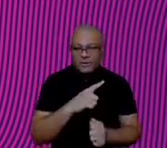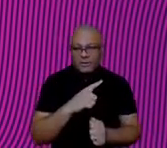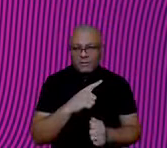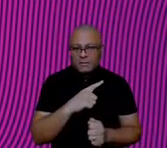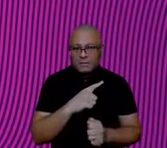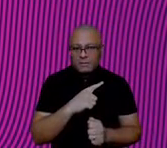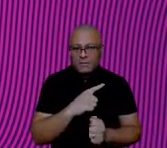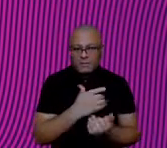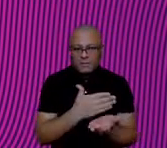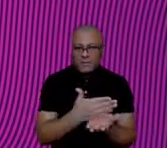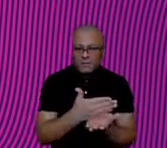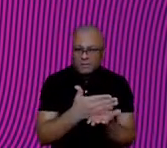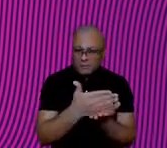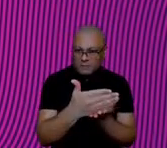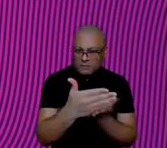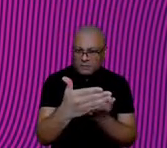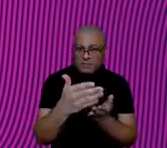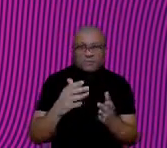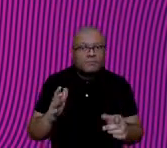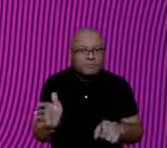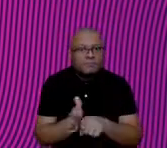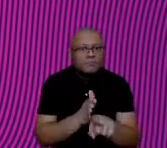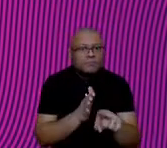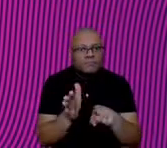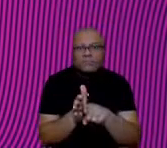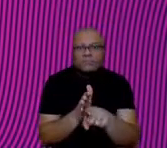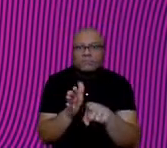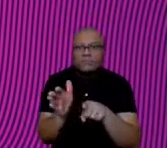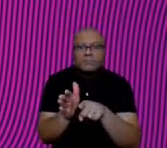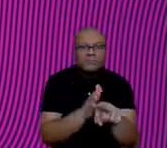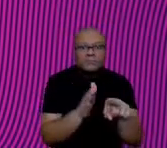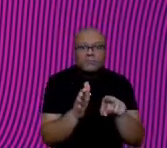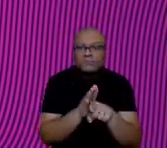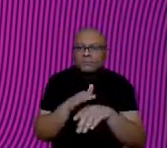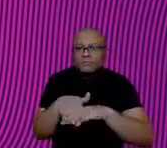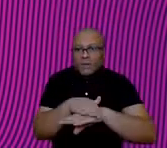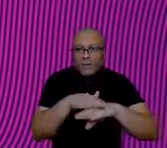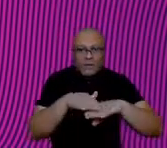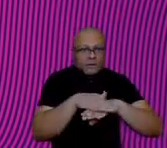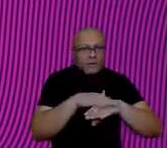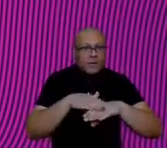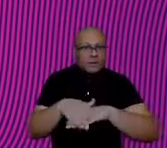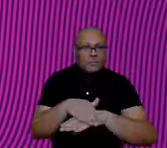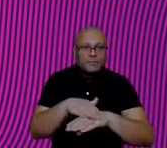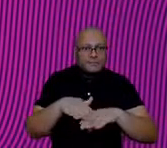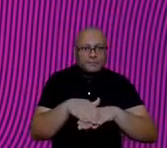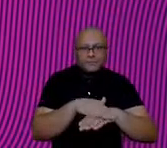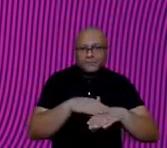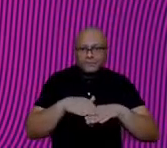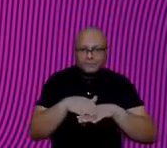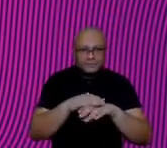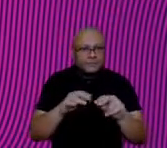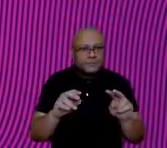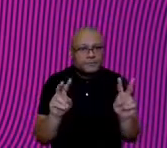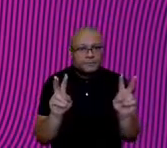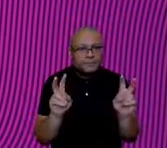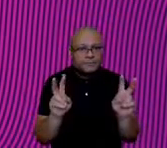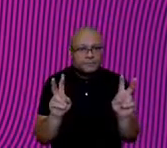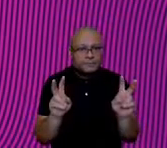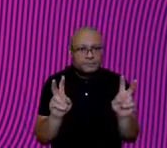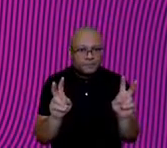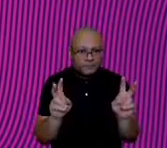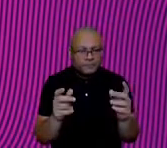assim, instigando um pouco aqui uma discussão em cima do que foi dito.